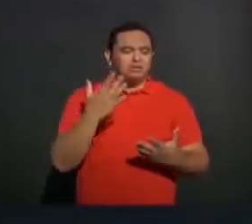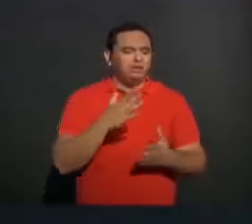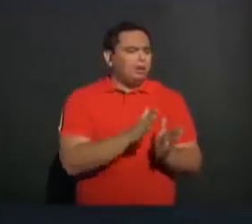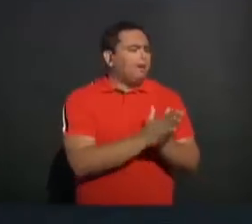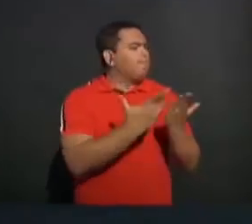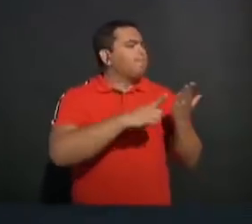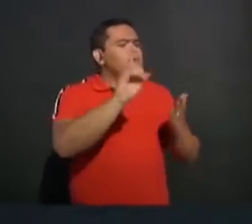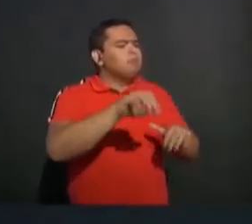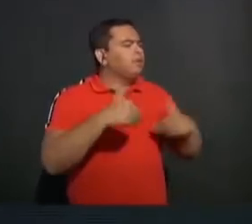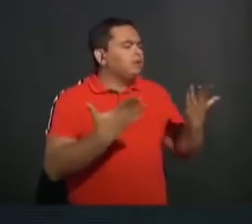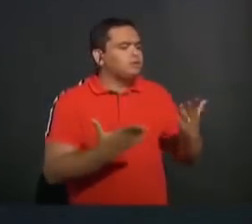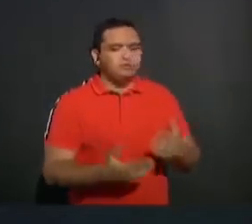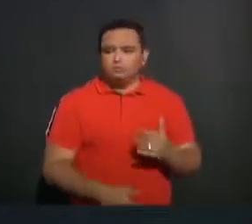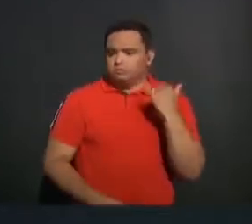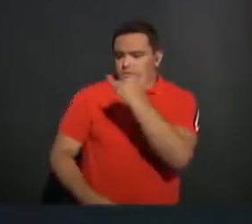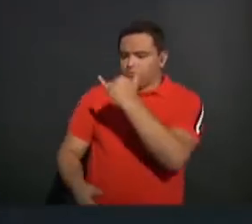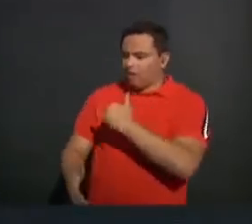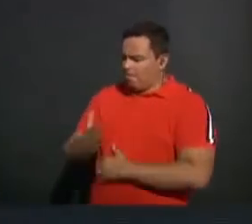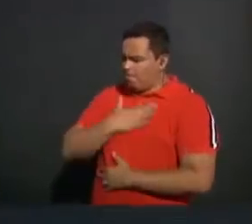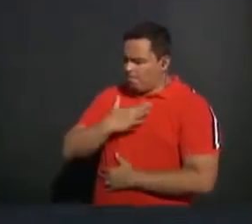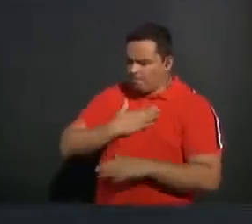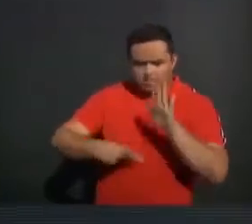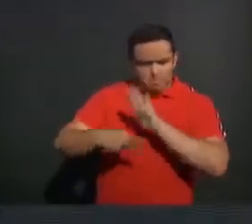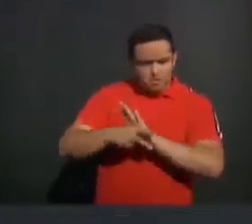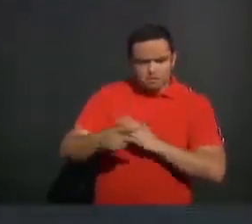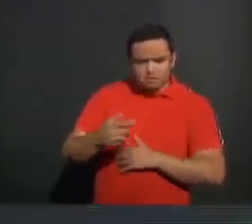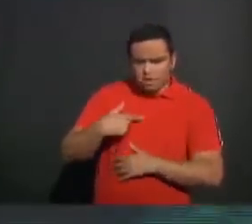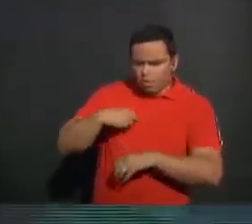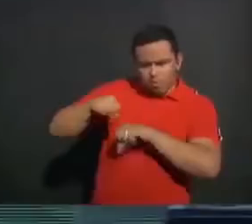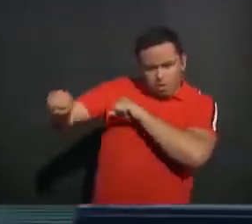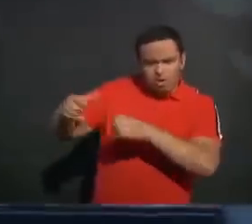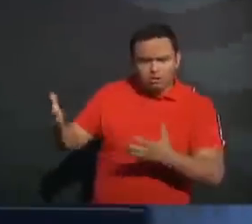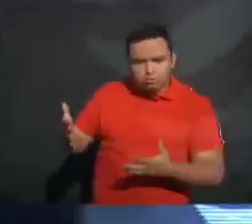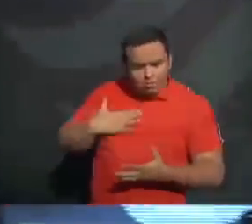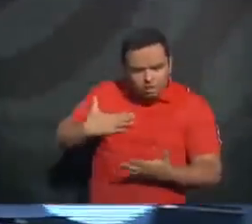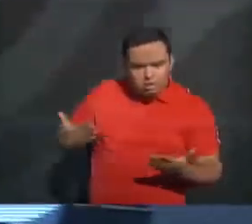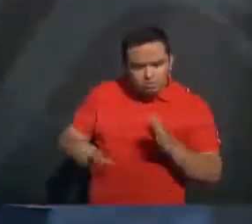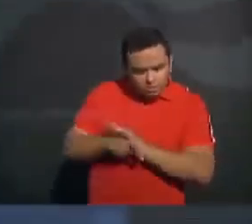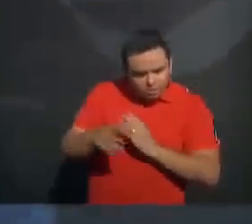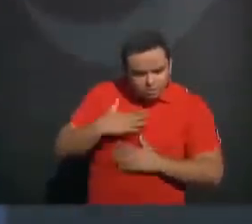chega perto, vê se eu não vai tomar um soco na cara, que essa Bíblia é minha.